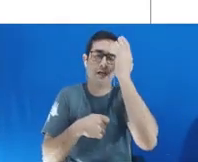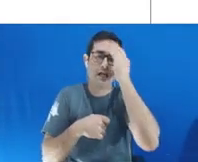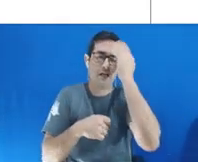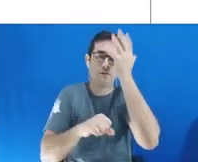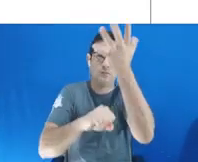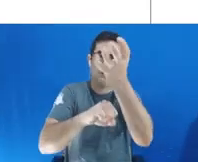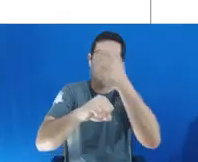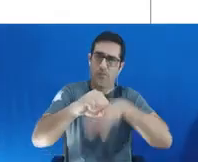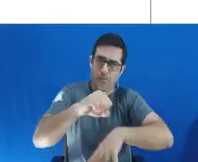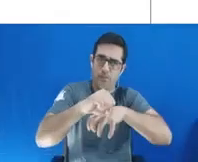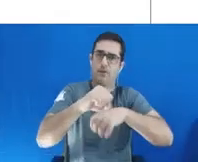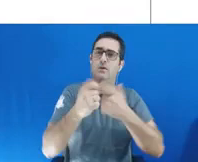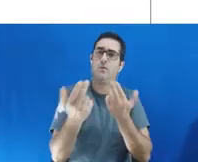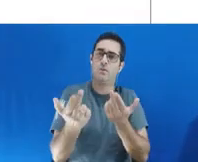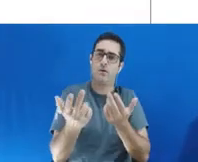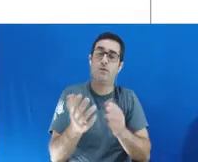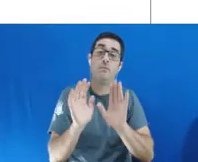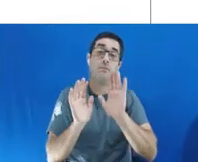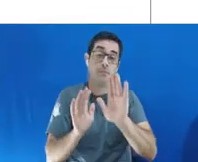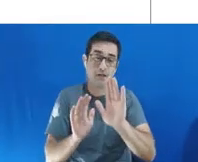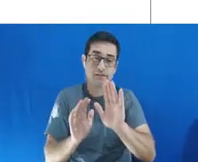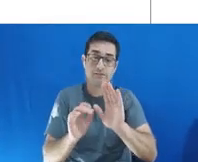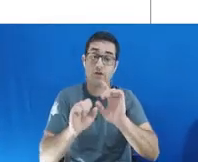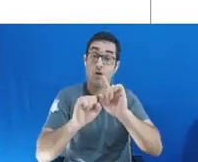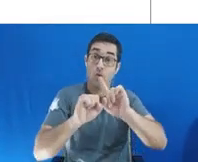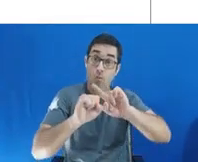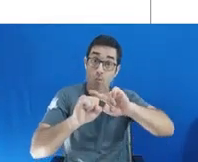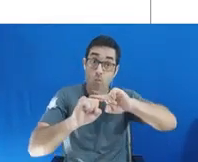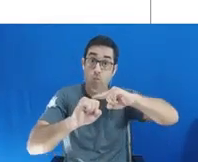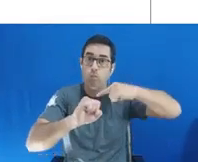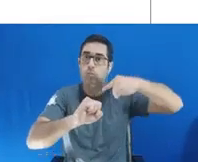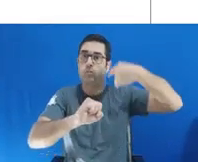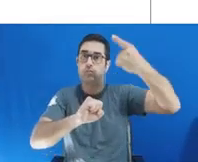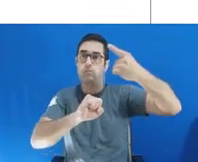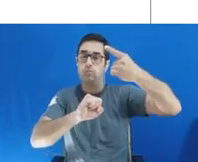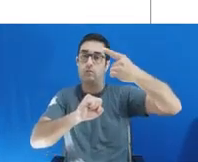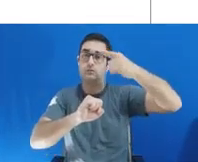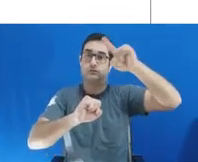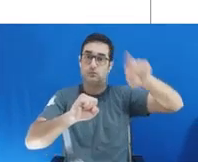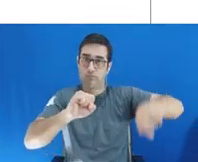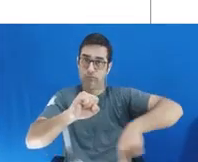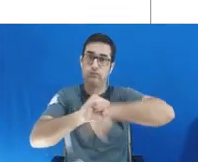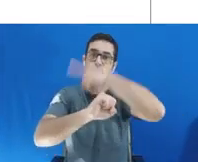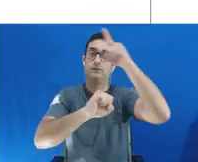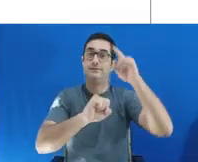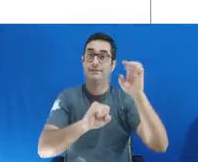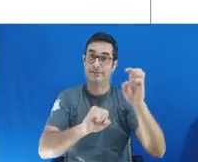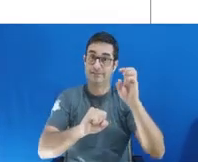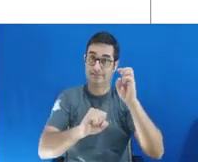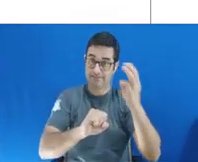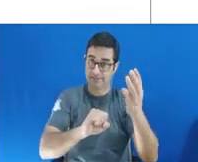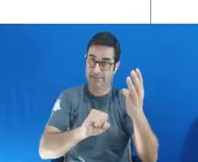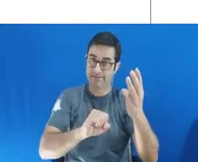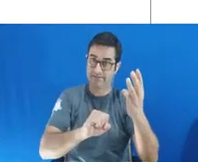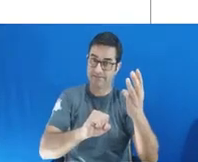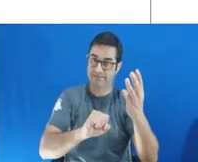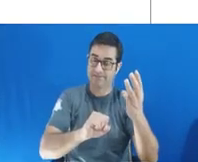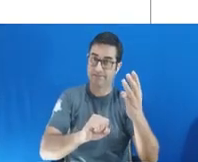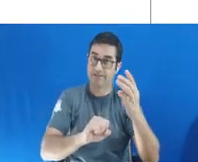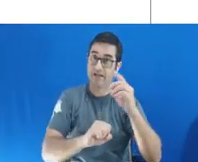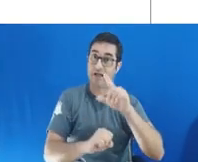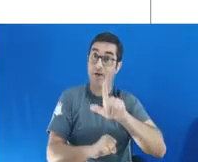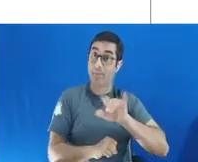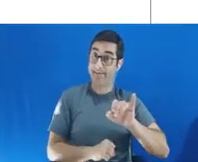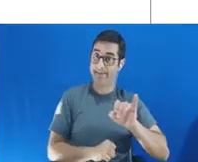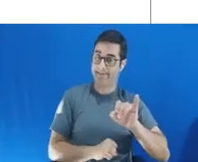mas permanece igual. Agora, quando eu passo para o próximo elemento, né, de número atômico 3, que é o lítio, o que vai acontecer? Ele